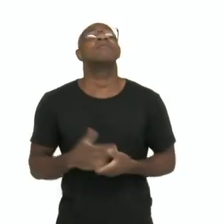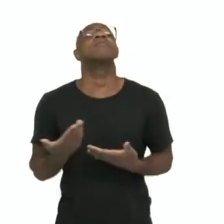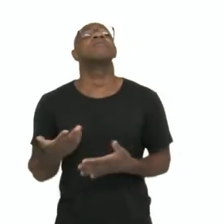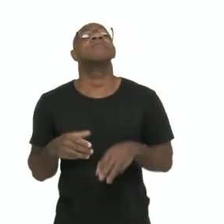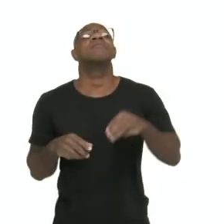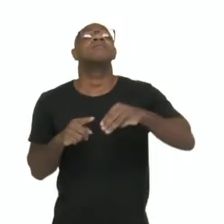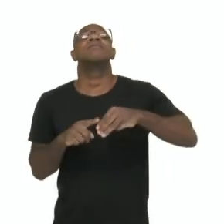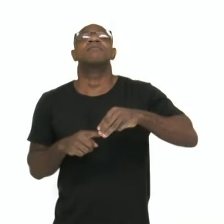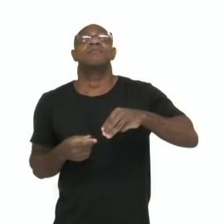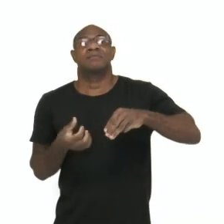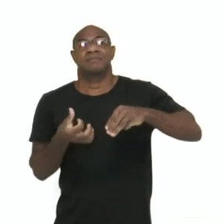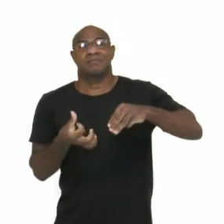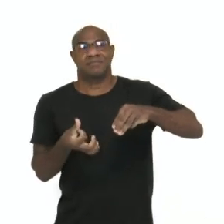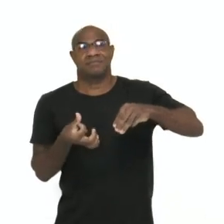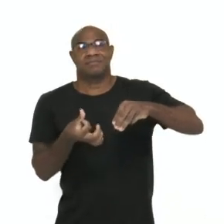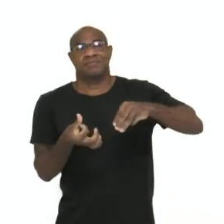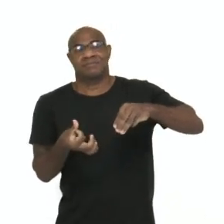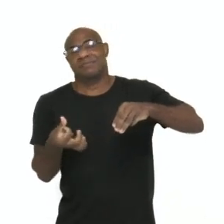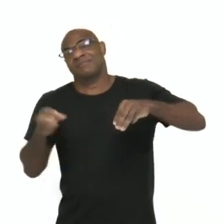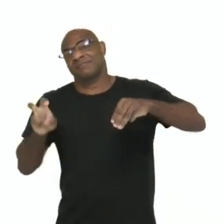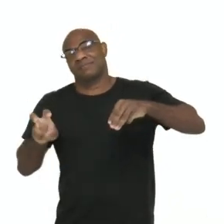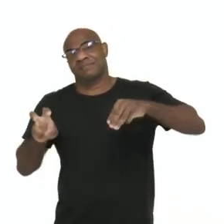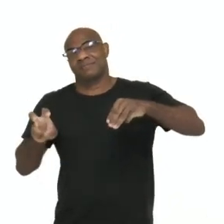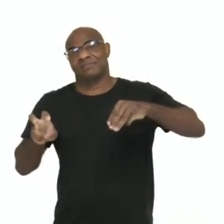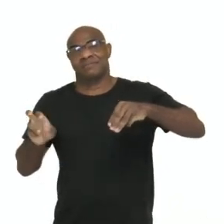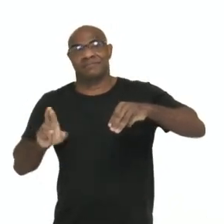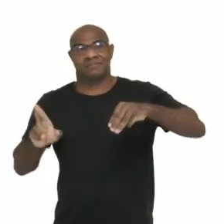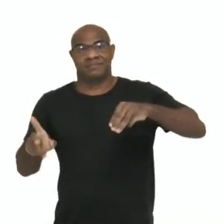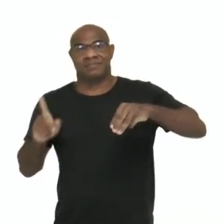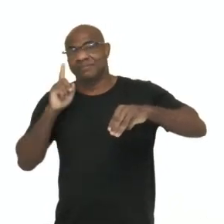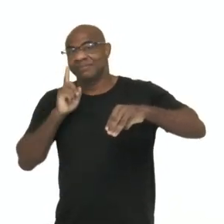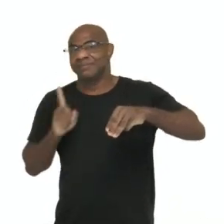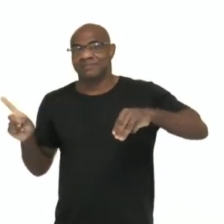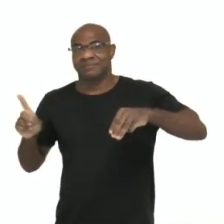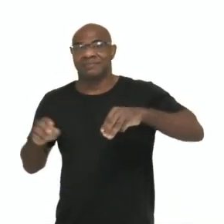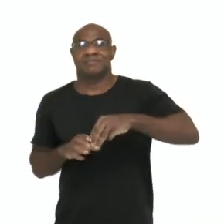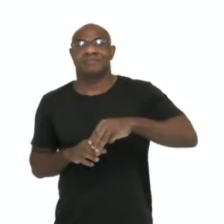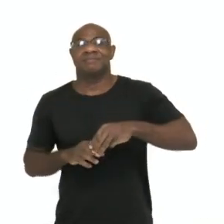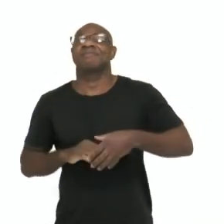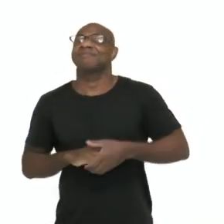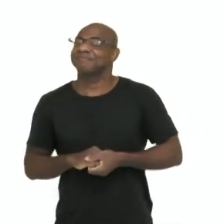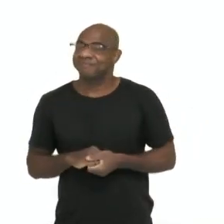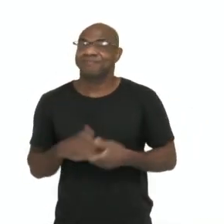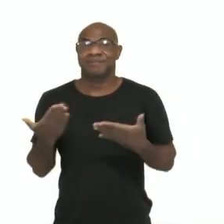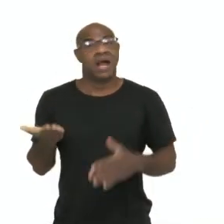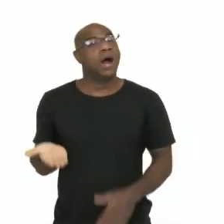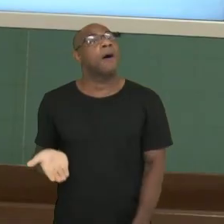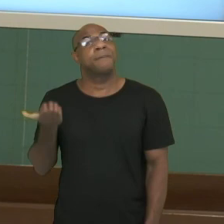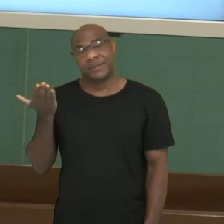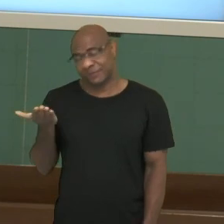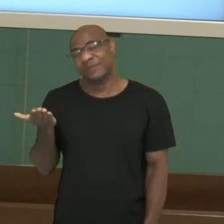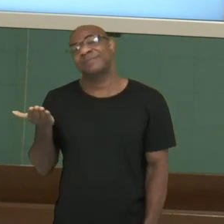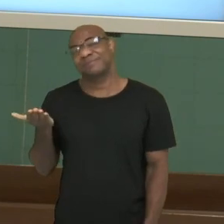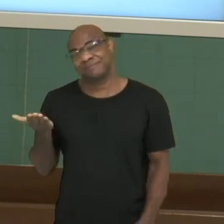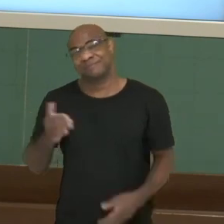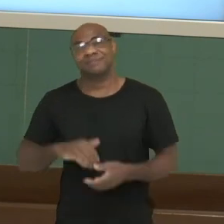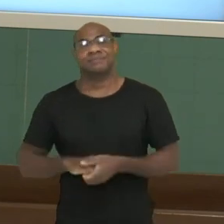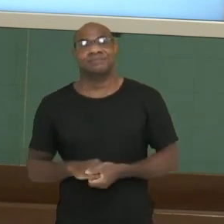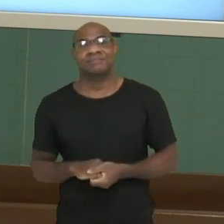de R$ 665. Então, uma parcela que era 550 aumentou mais